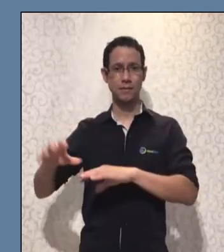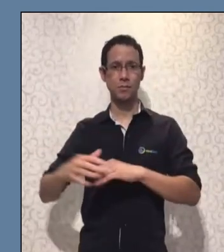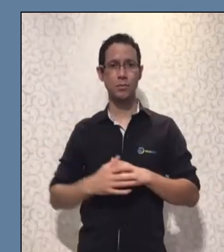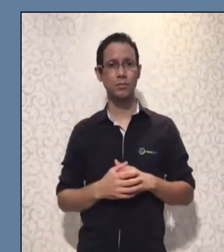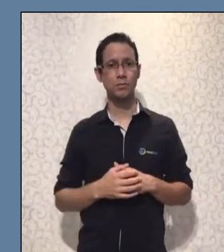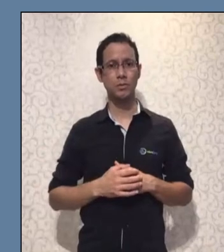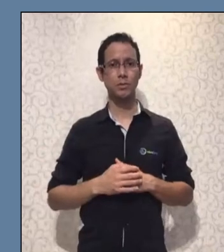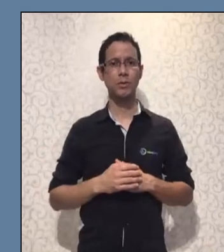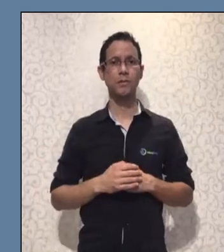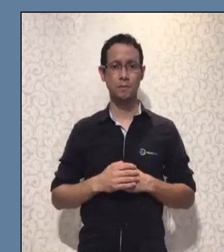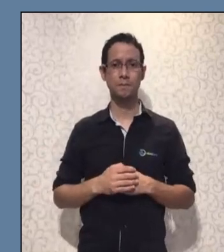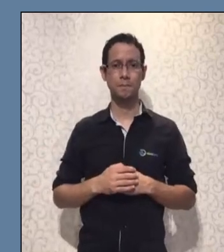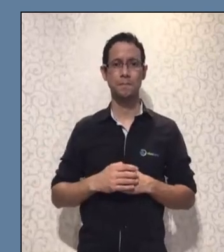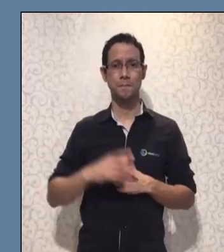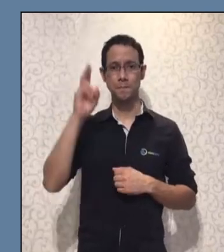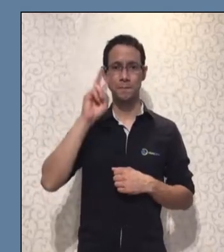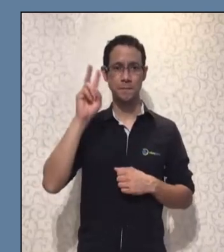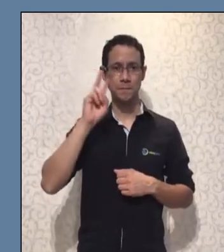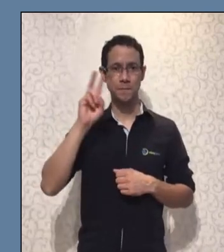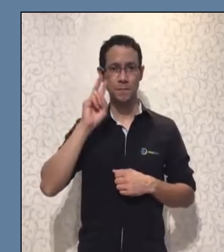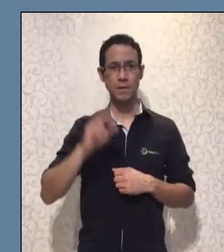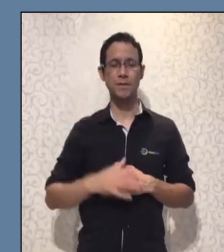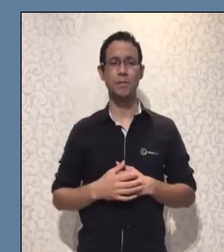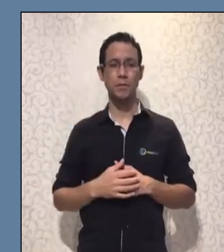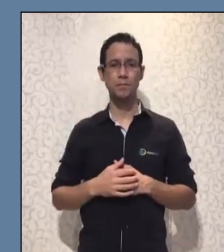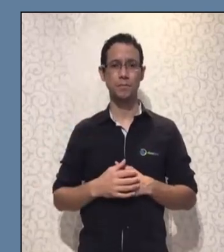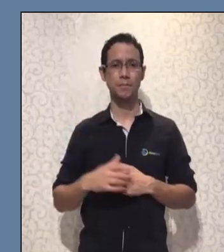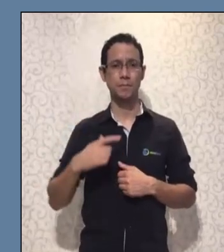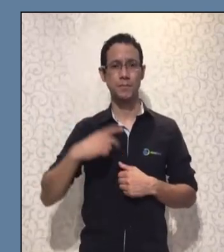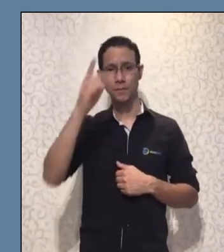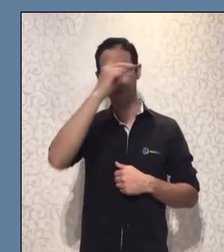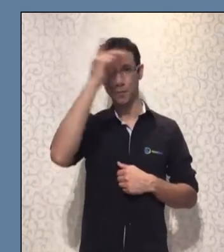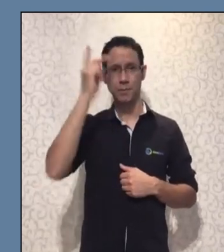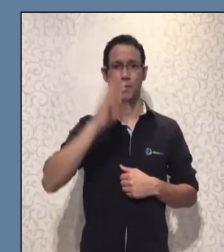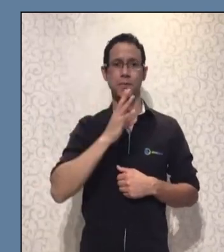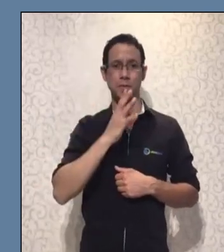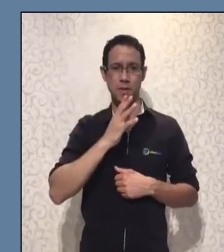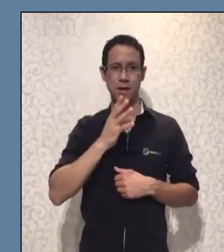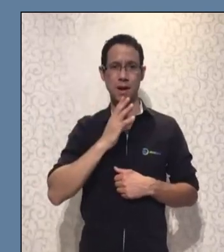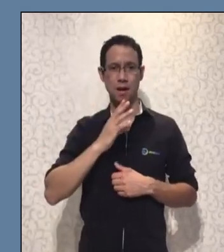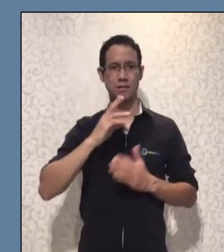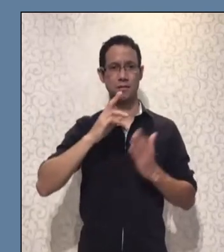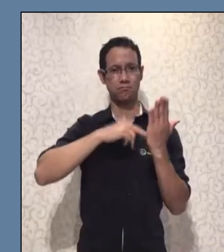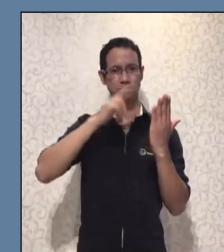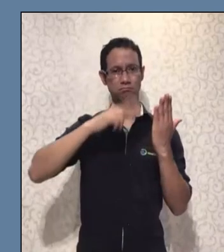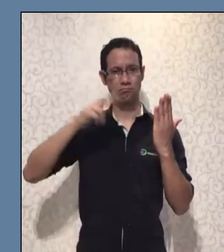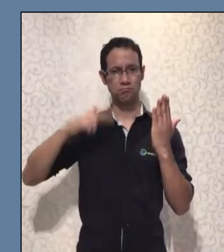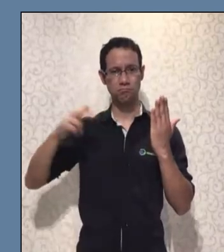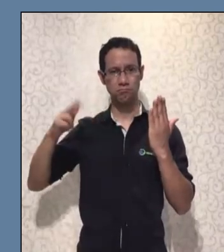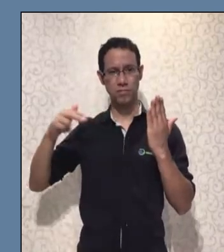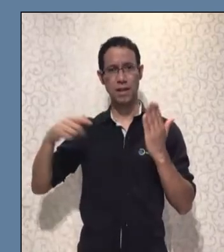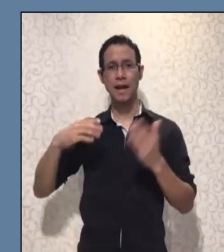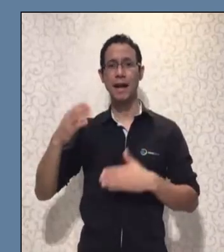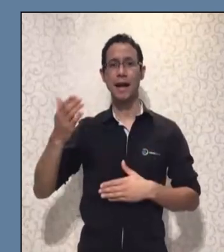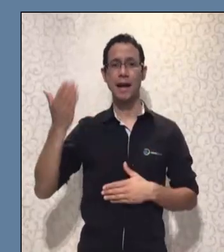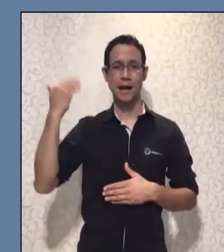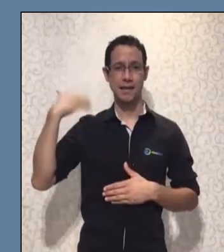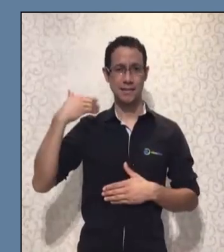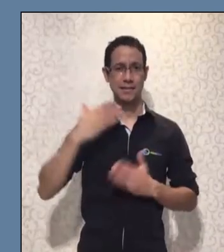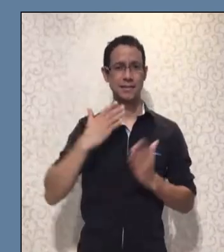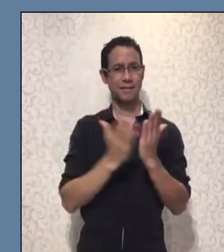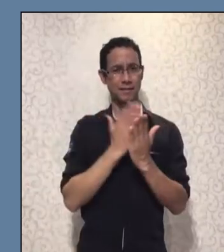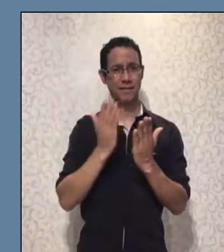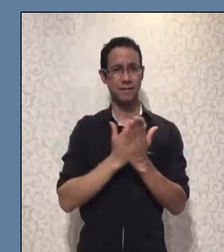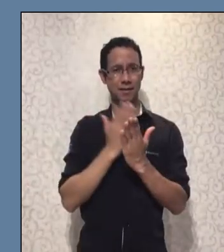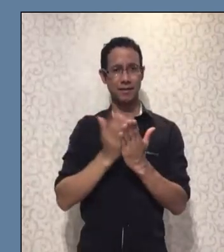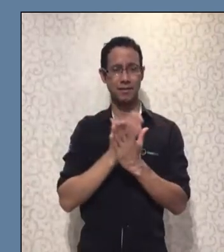né? As pessoas conhecem as pinturas do museu antes pelos livros didáticos e do que